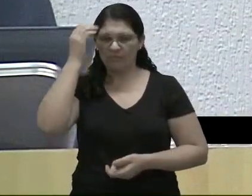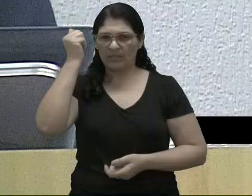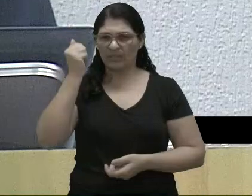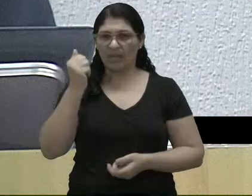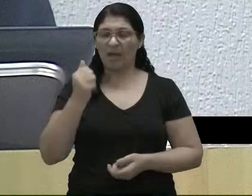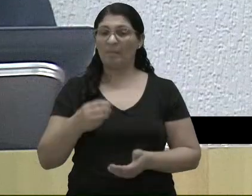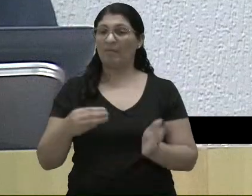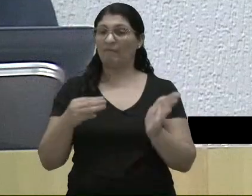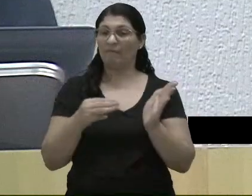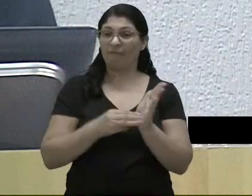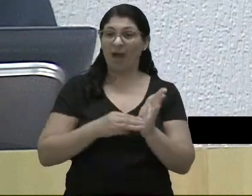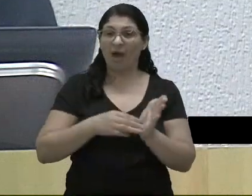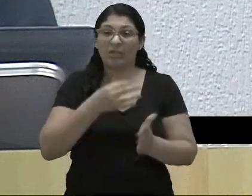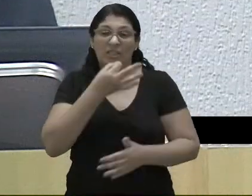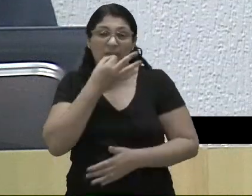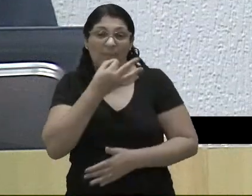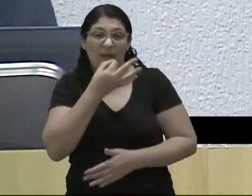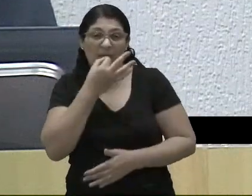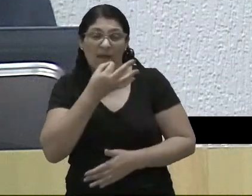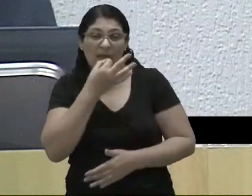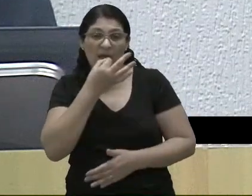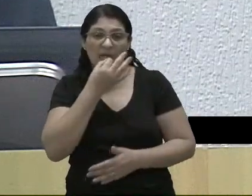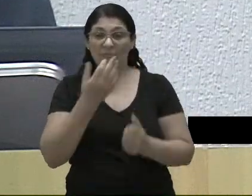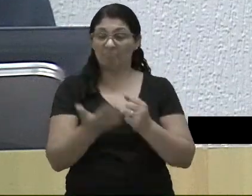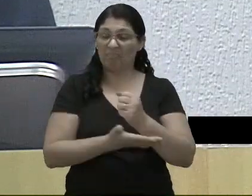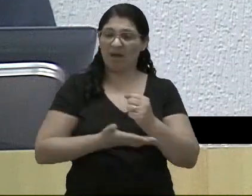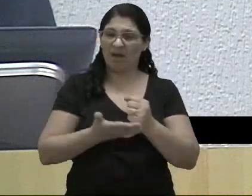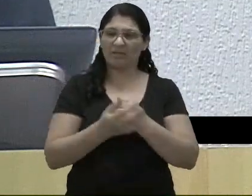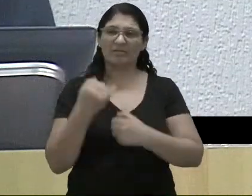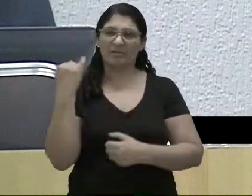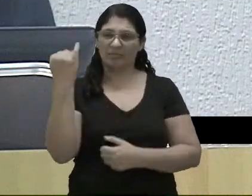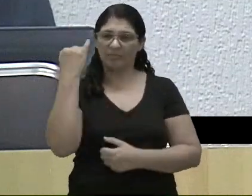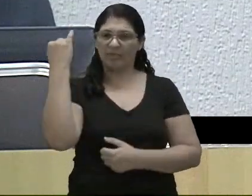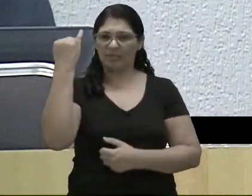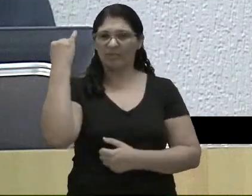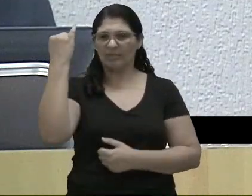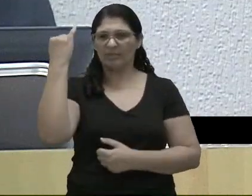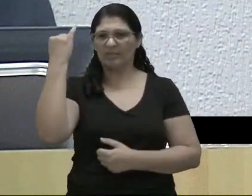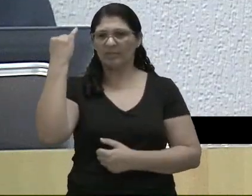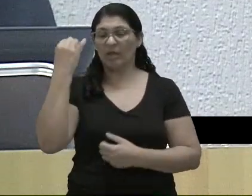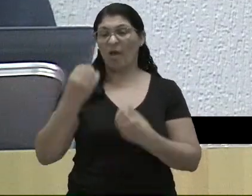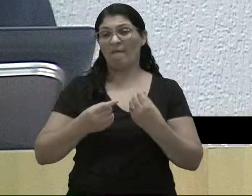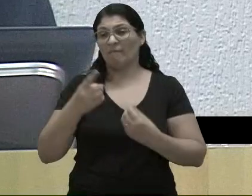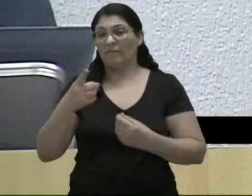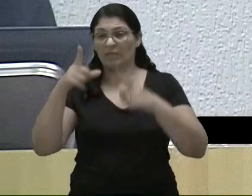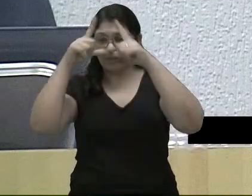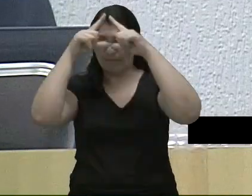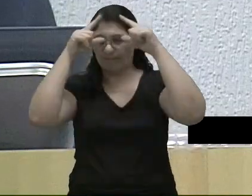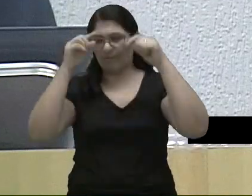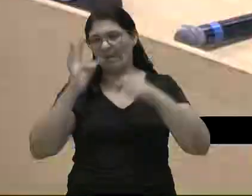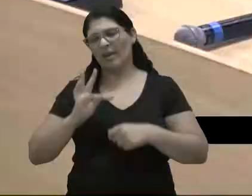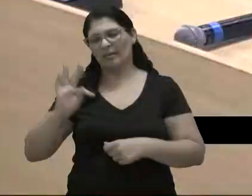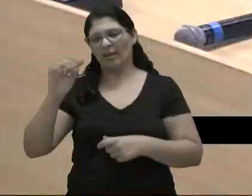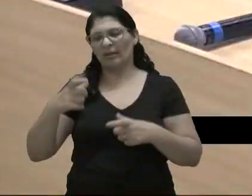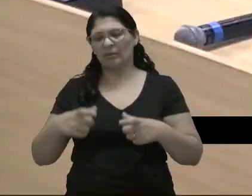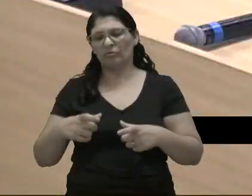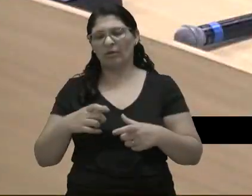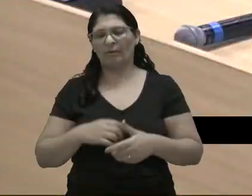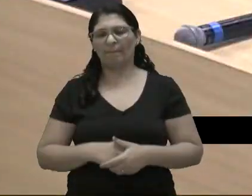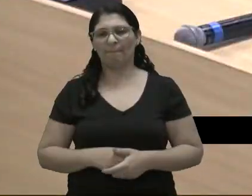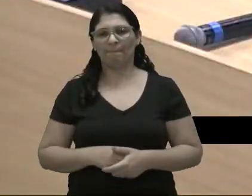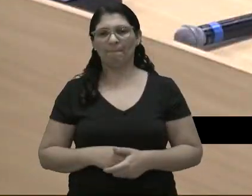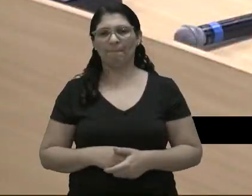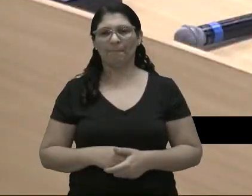de medicamentos básicos e importantes, visto que você é a enfermeira técnica do local?